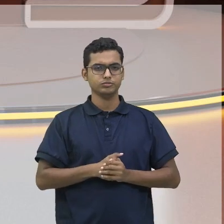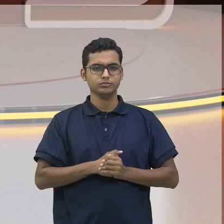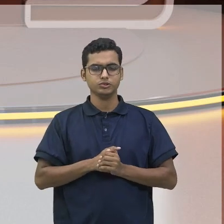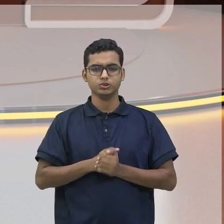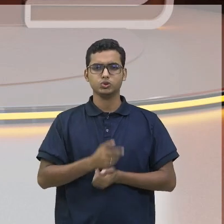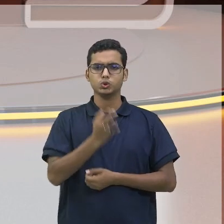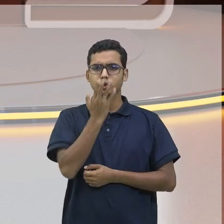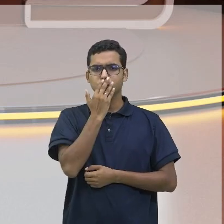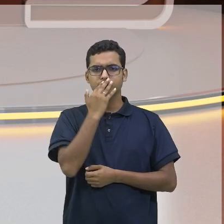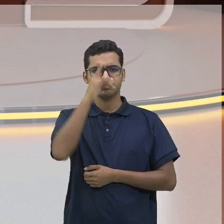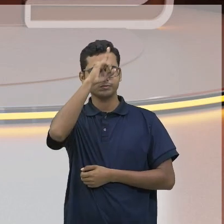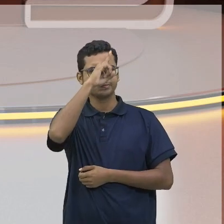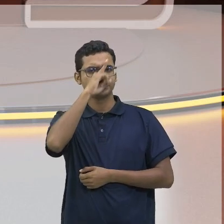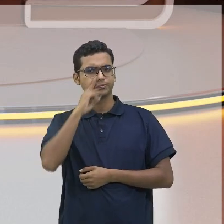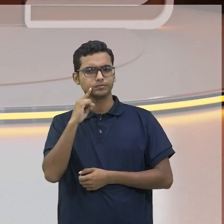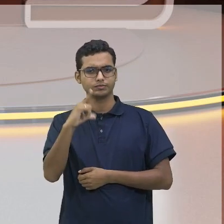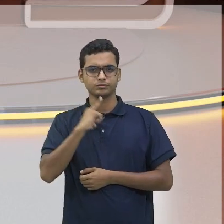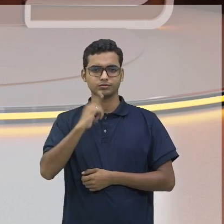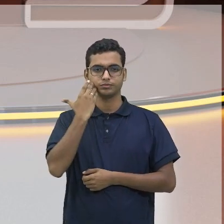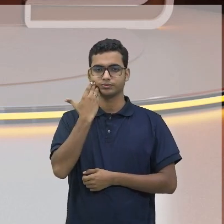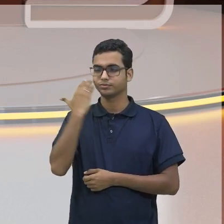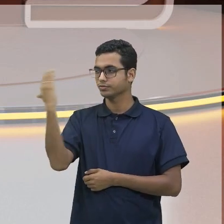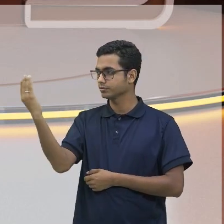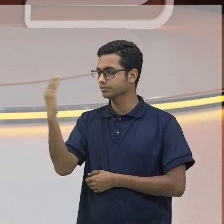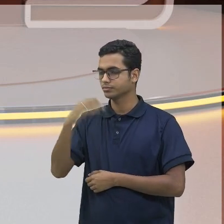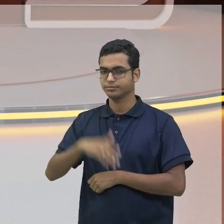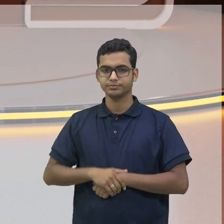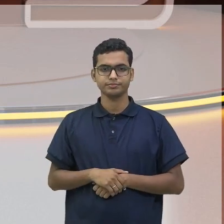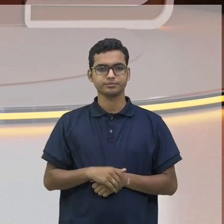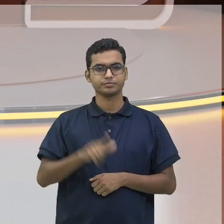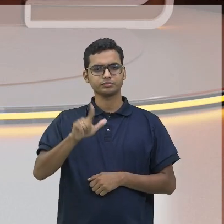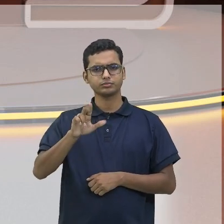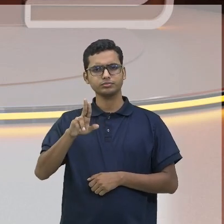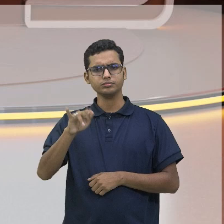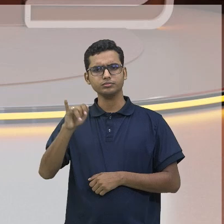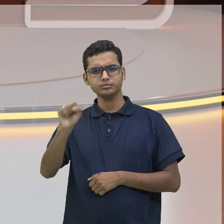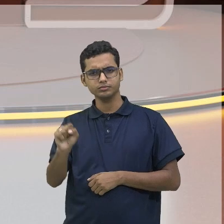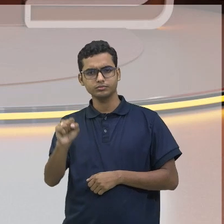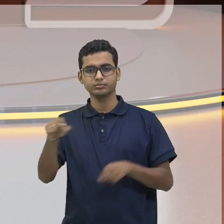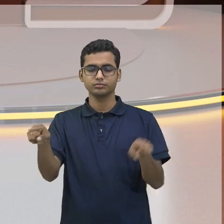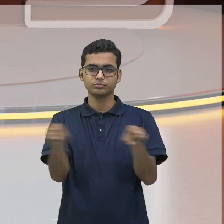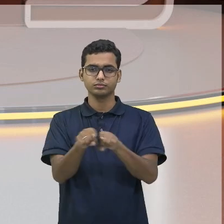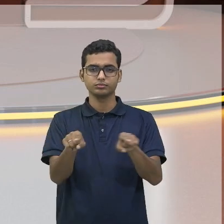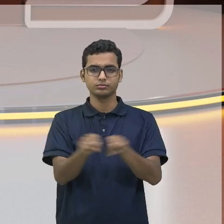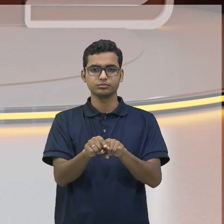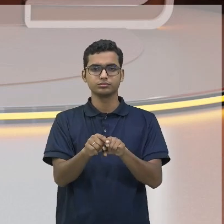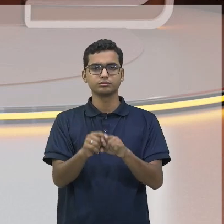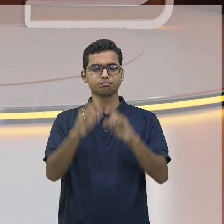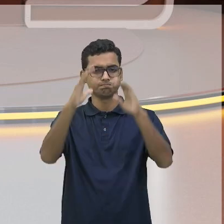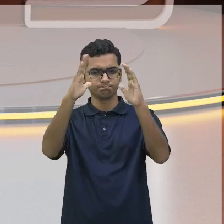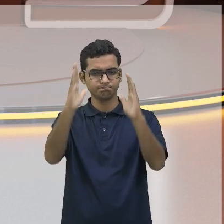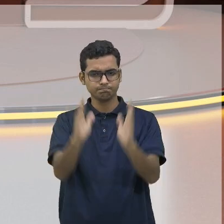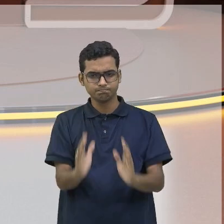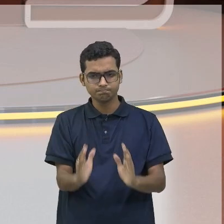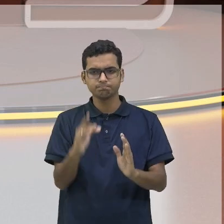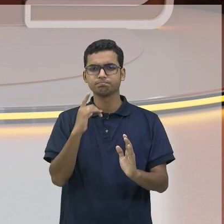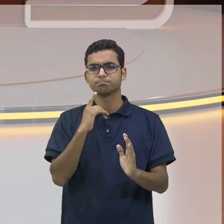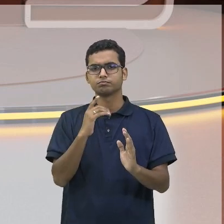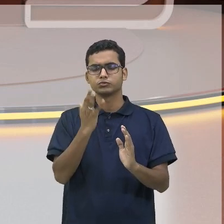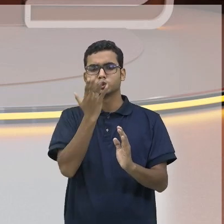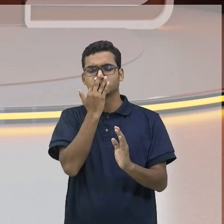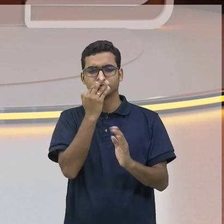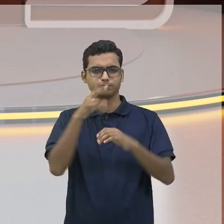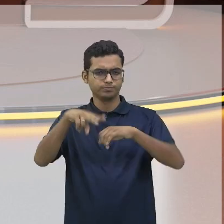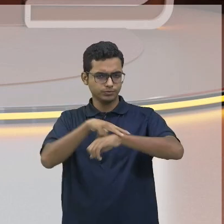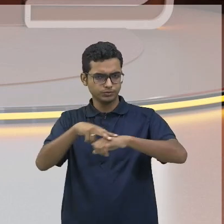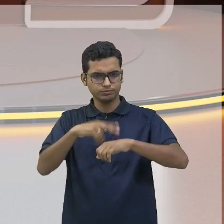nós temos aí, tá certo? A parte do Luís o Germânico. Nós temos, então, essa parte em